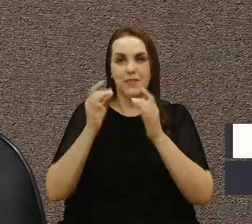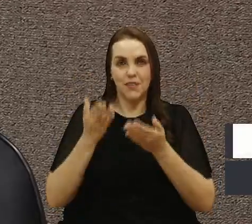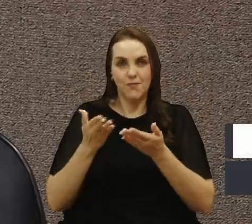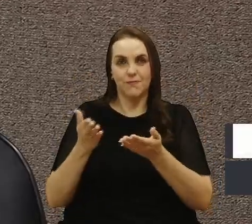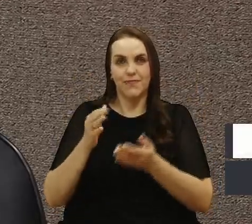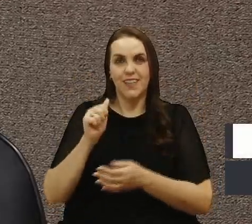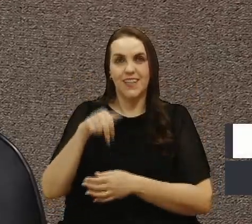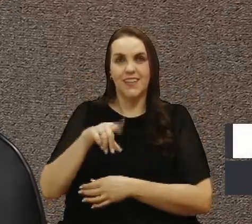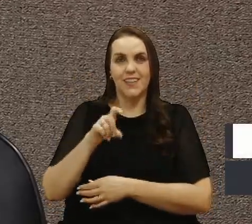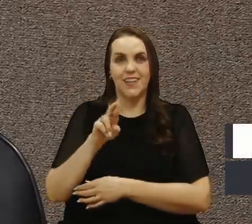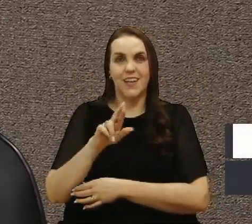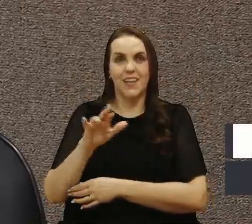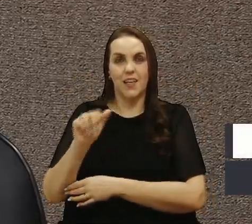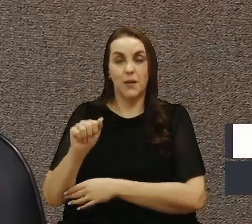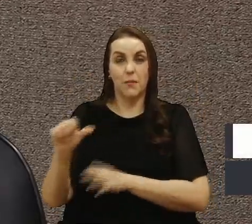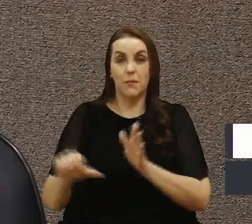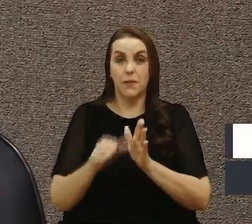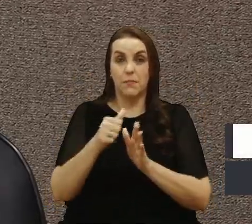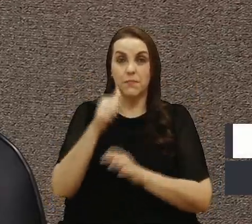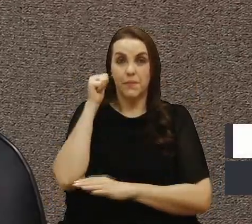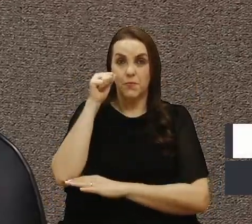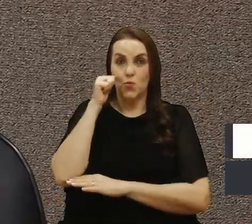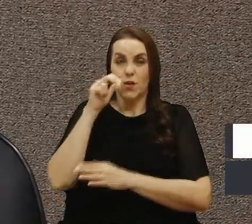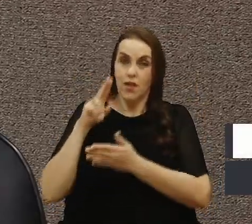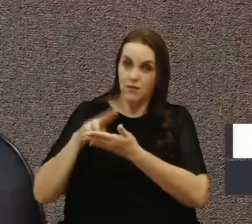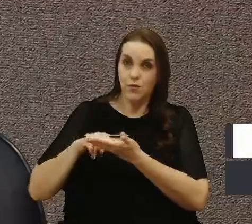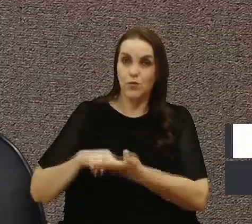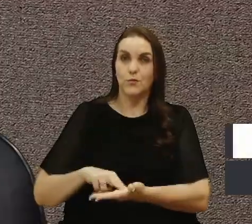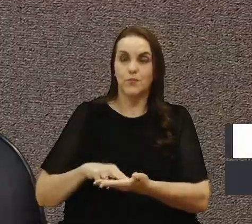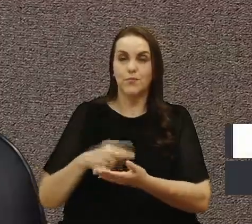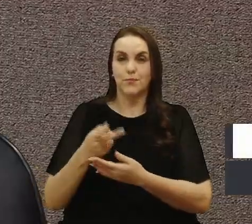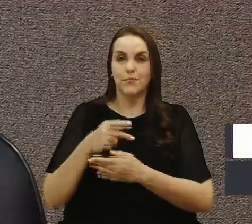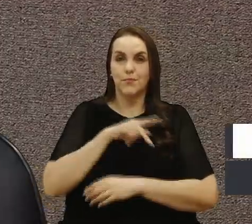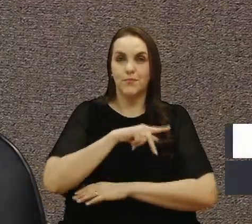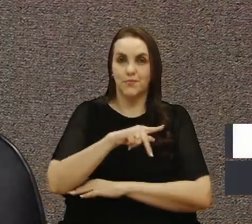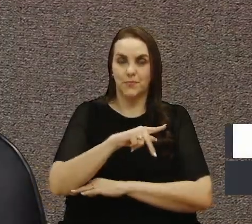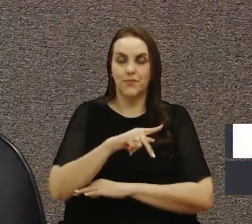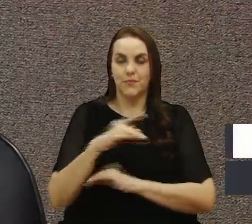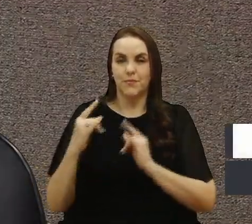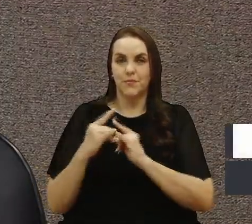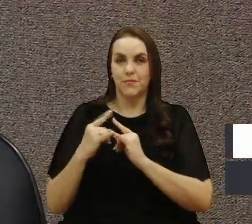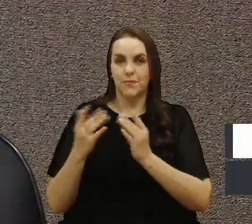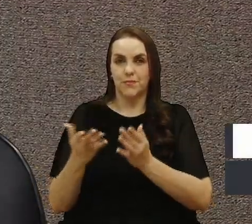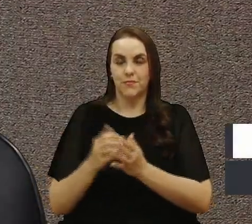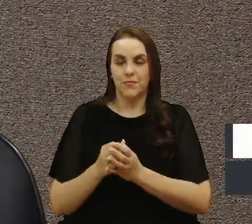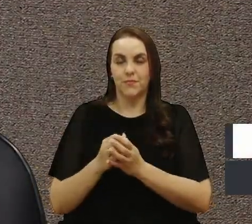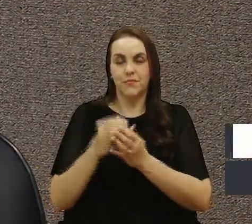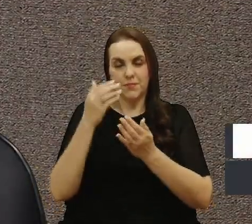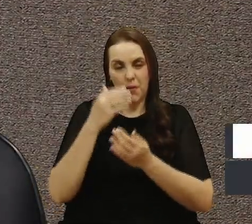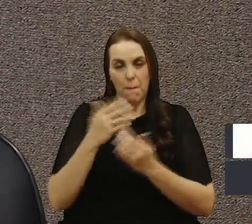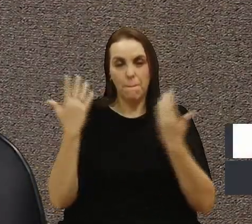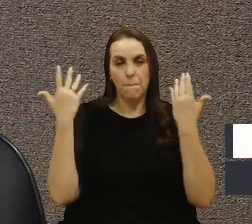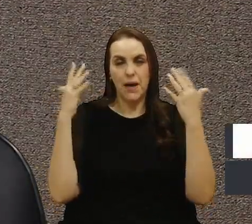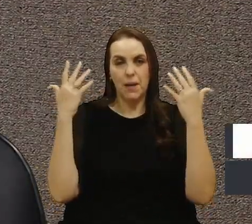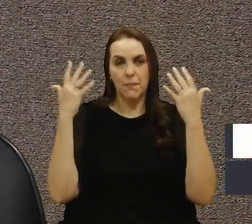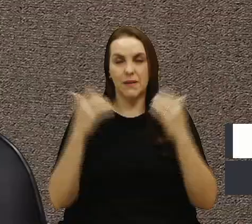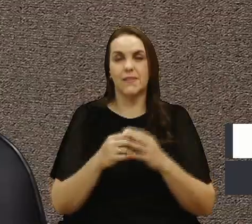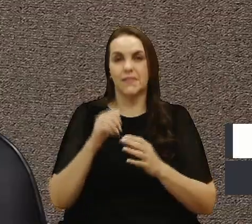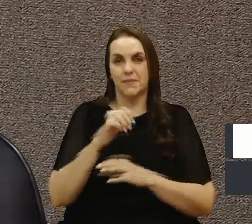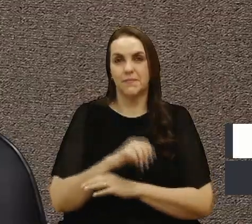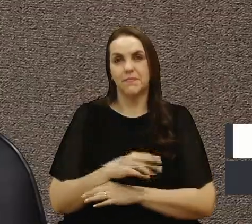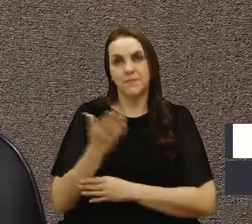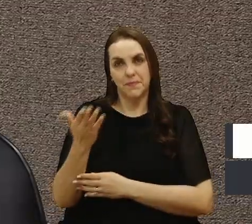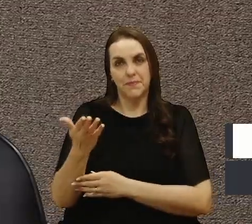porque ela é a primeira mulher a assumir a presidência dessa entidade, mais uma pioneira. Então, parabéns, Andréia, parabéns